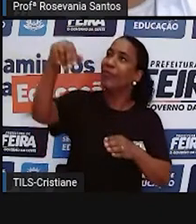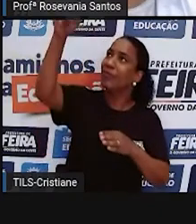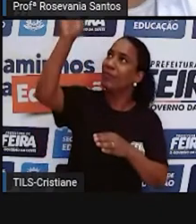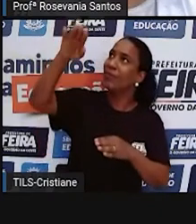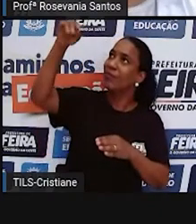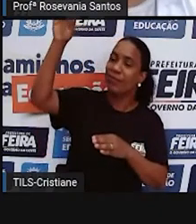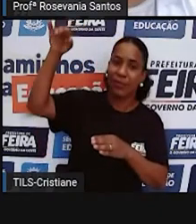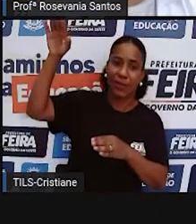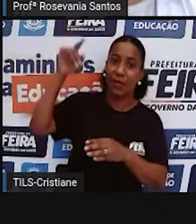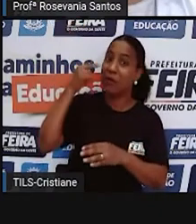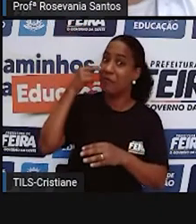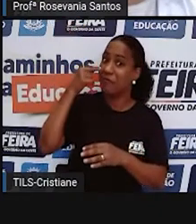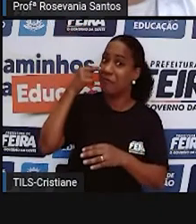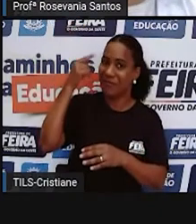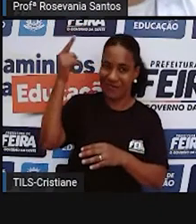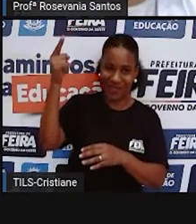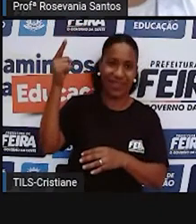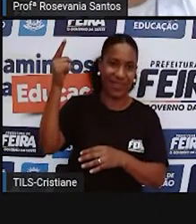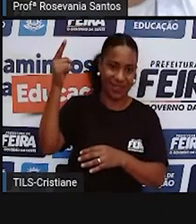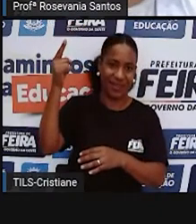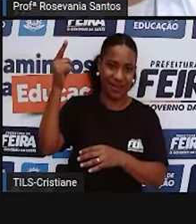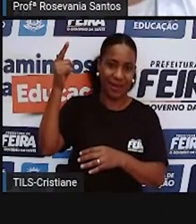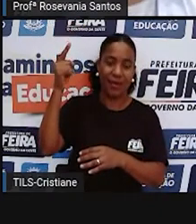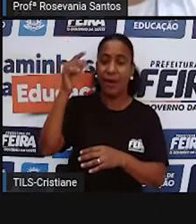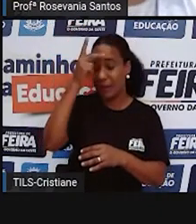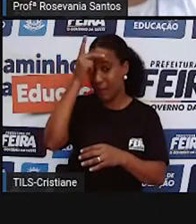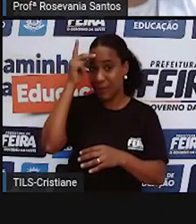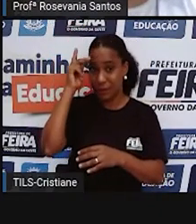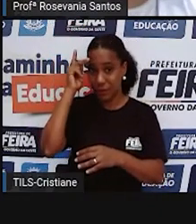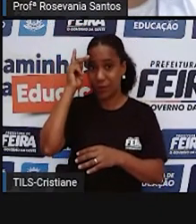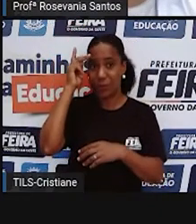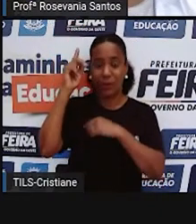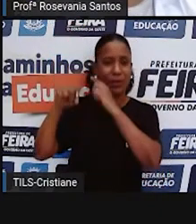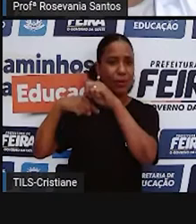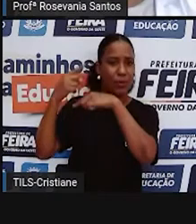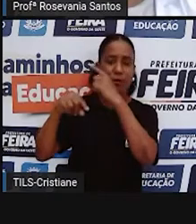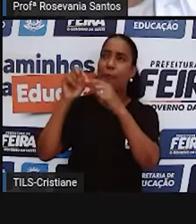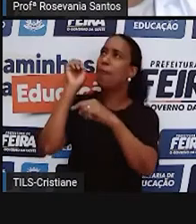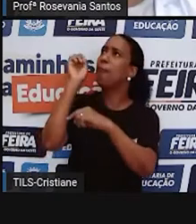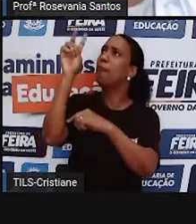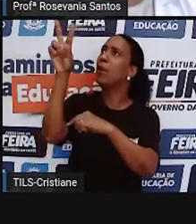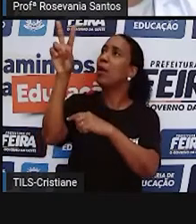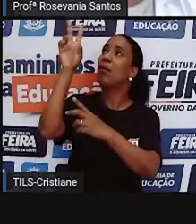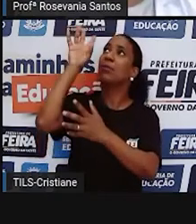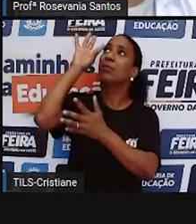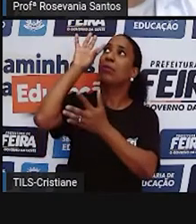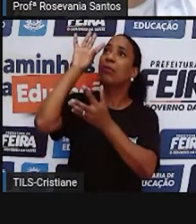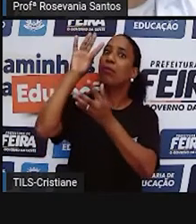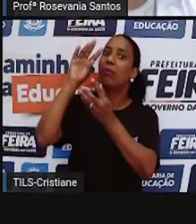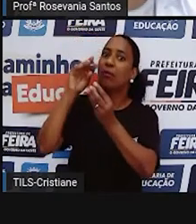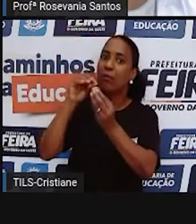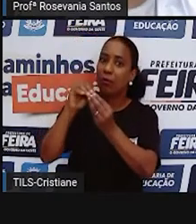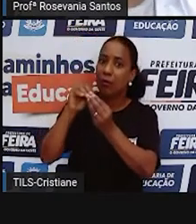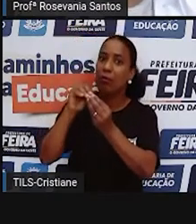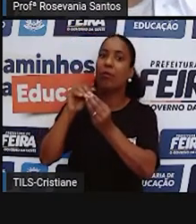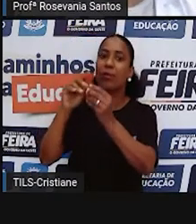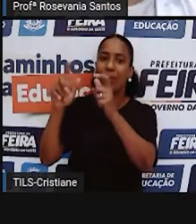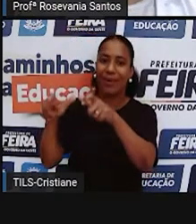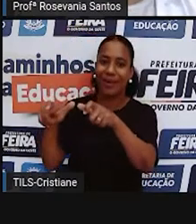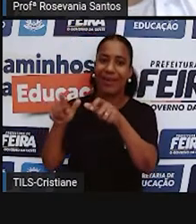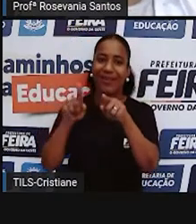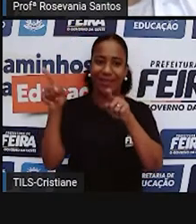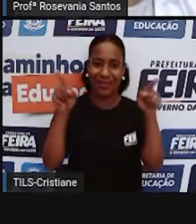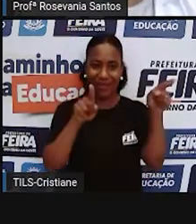né, deles aí, das gerações futuras, até para a sobrevivência, né, da própria tribo, a sobrevivência ali do grupo